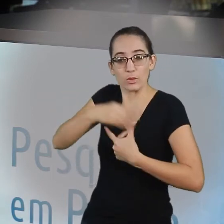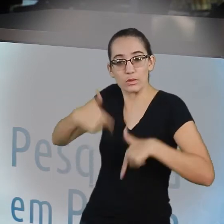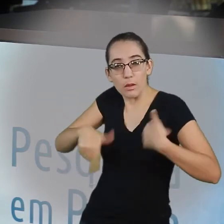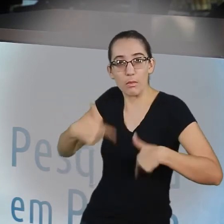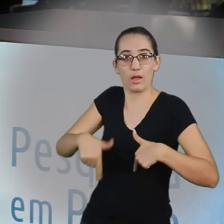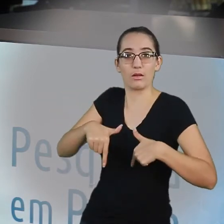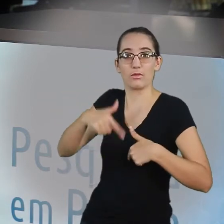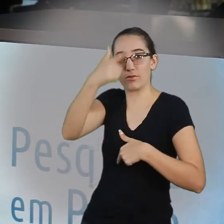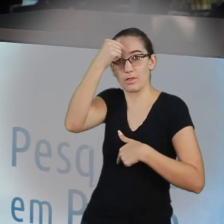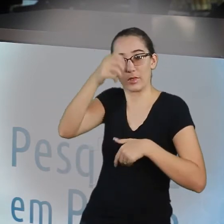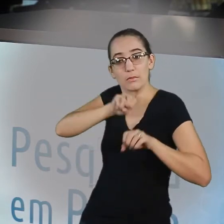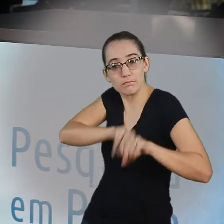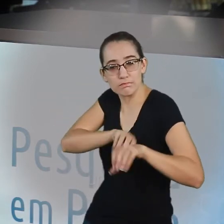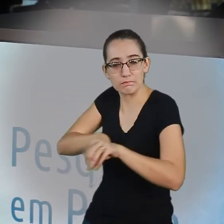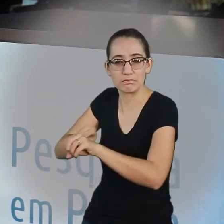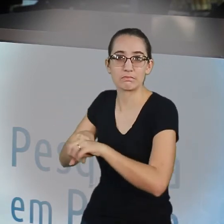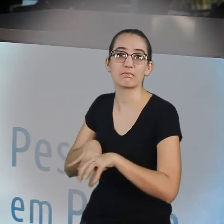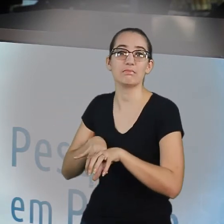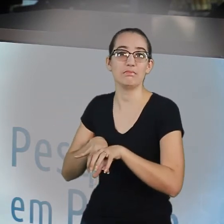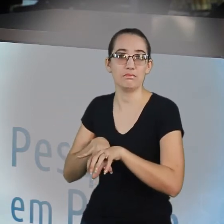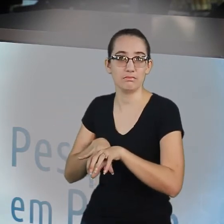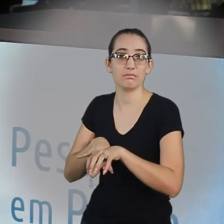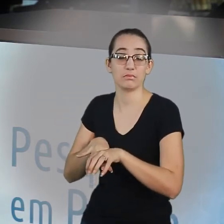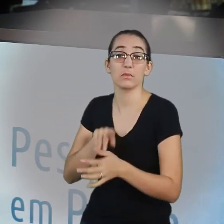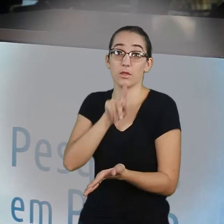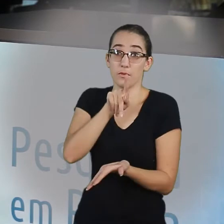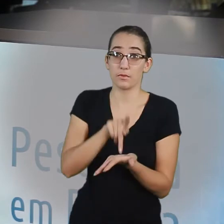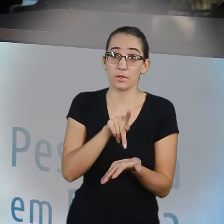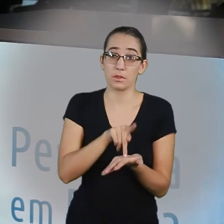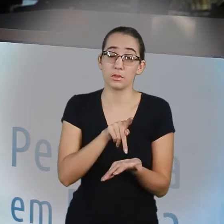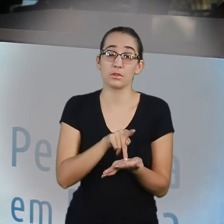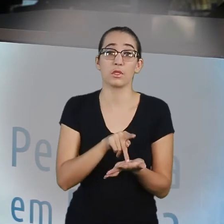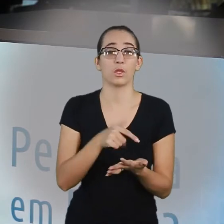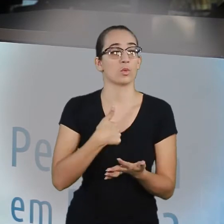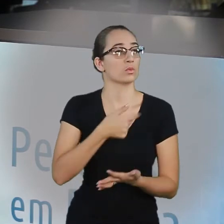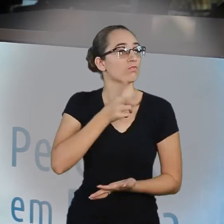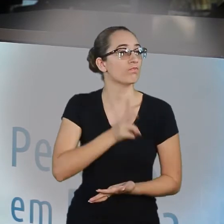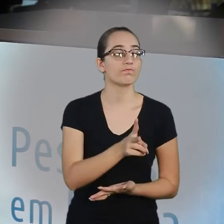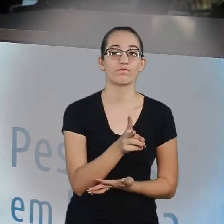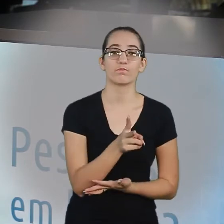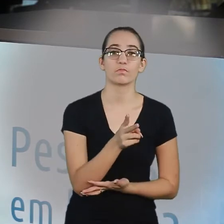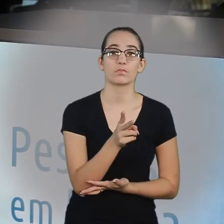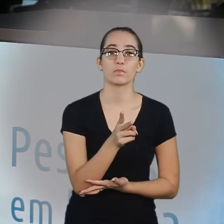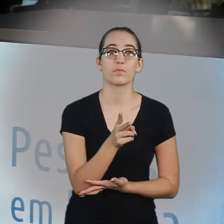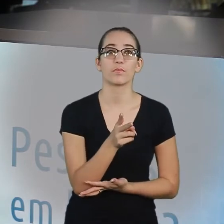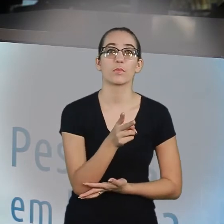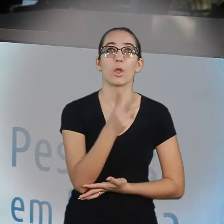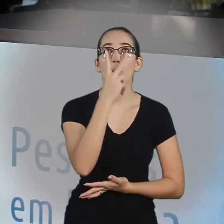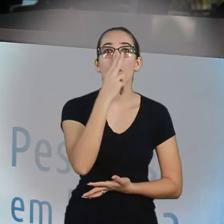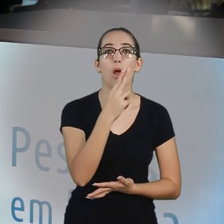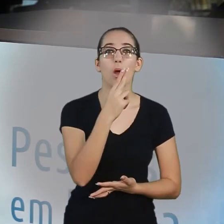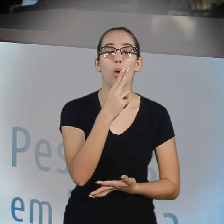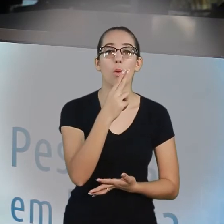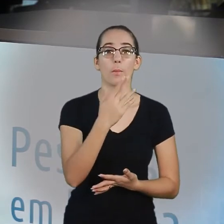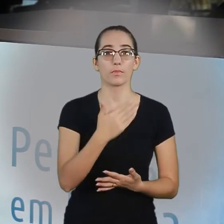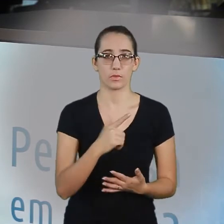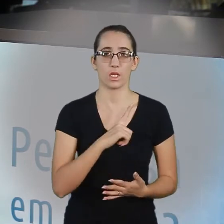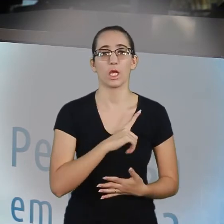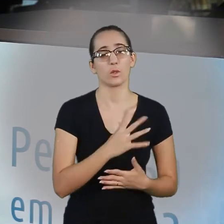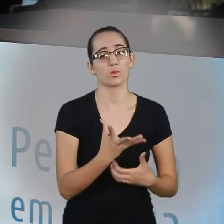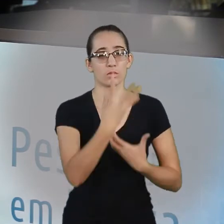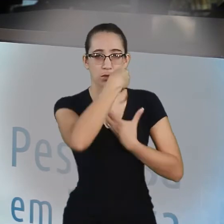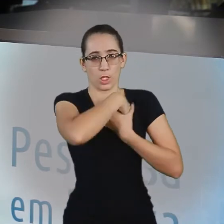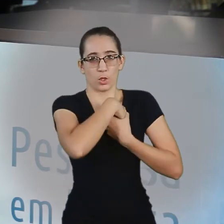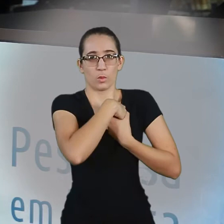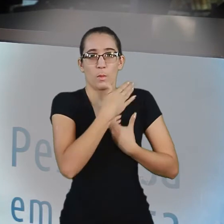prol da população. E é nesse sentido que eu sempre segui os meus princípios de